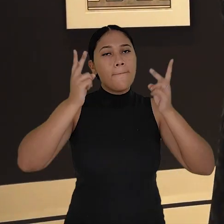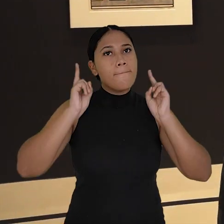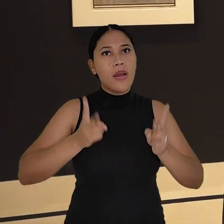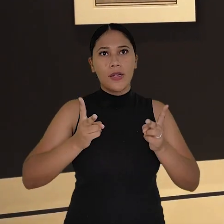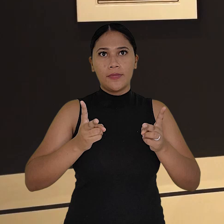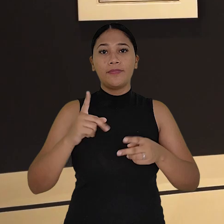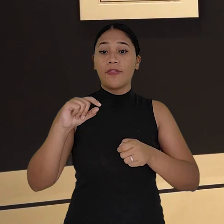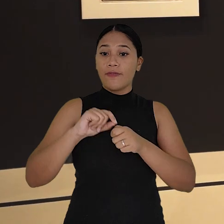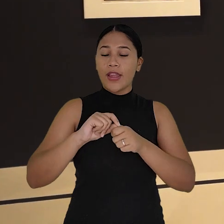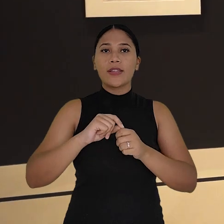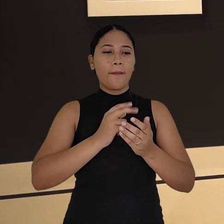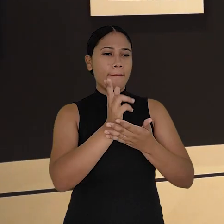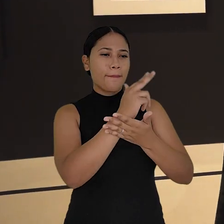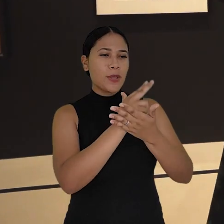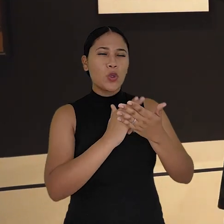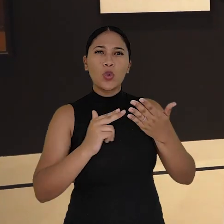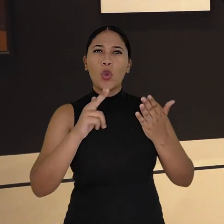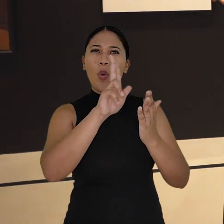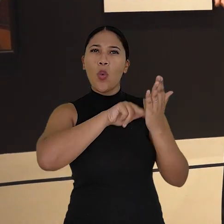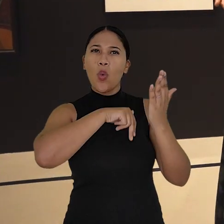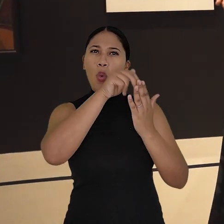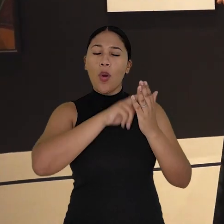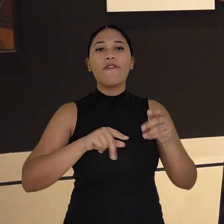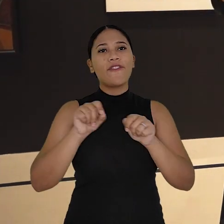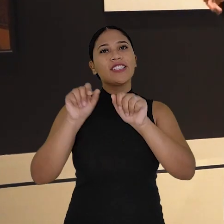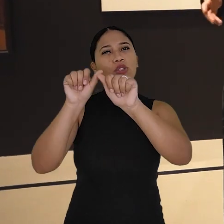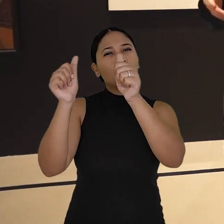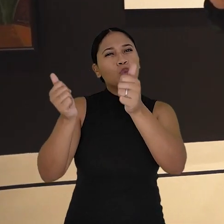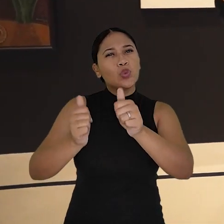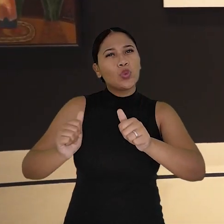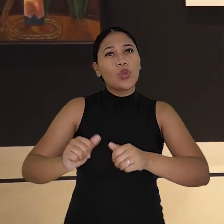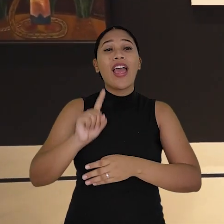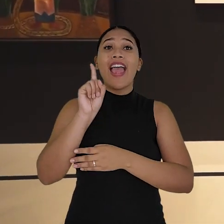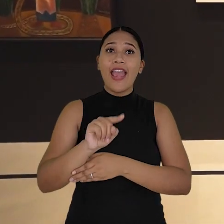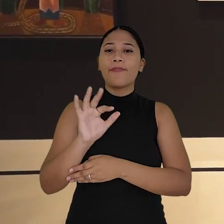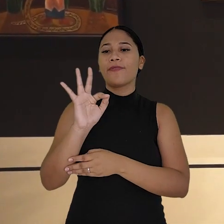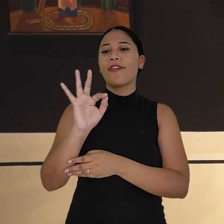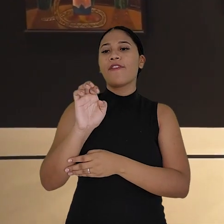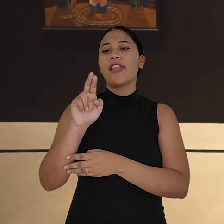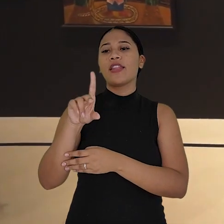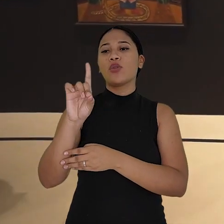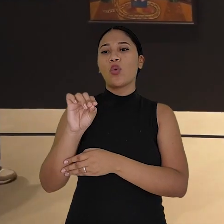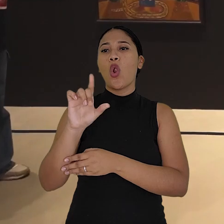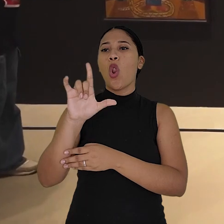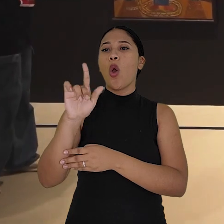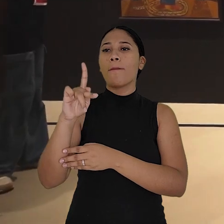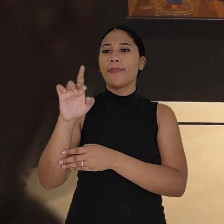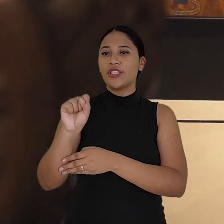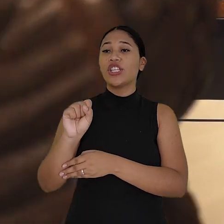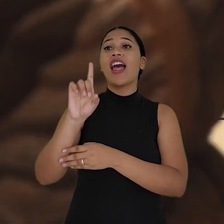mesmo artista que fez essas pinturas, ele fez também essa escultura, que é o Fernando Lopes da